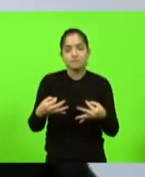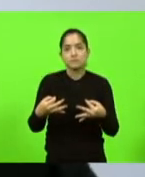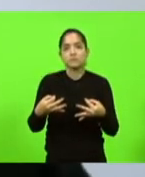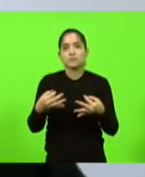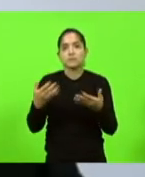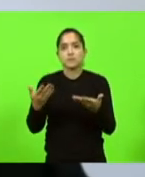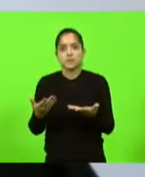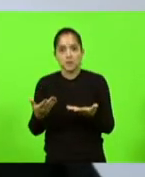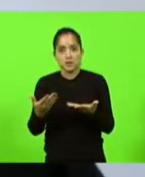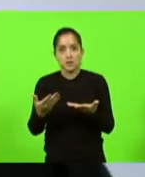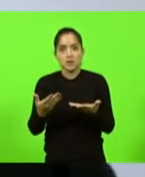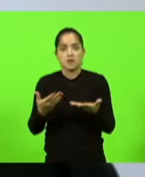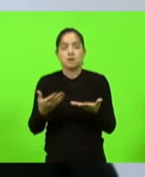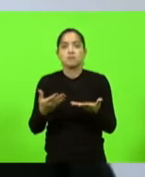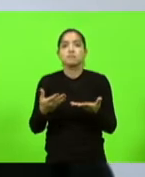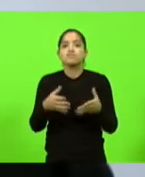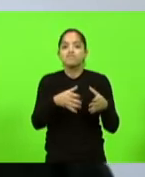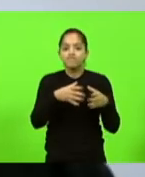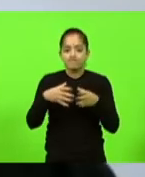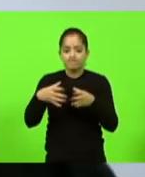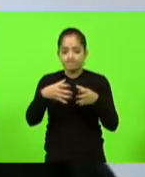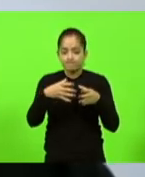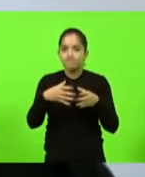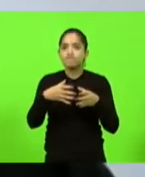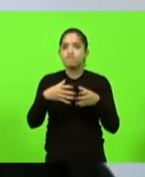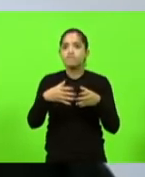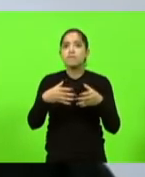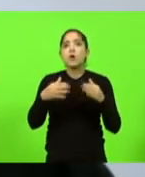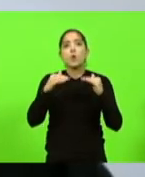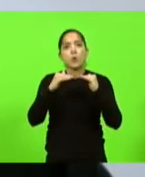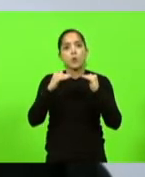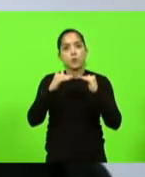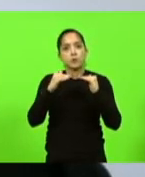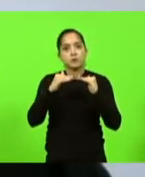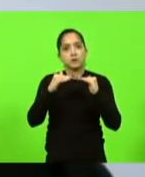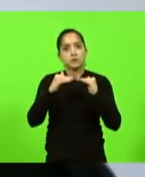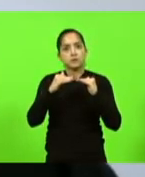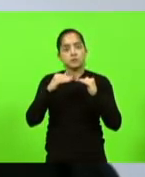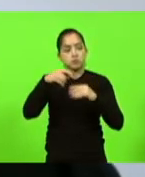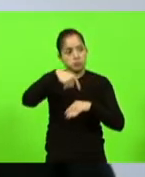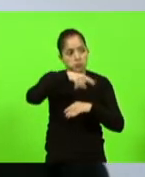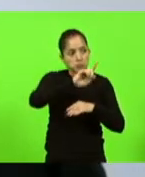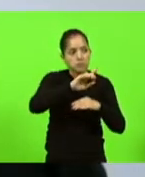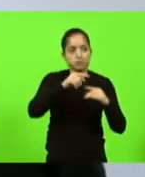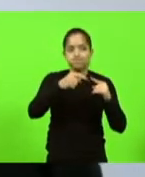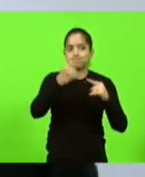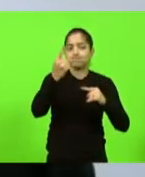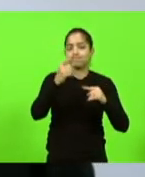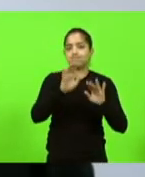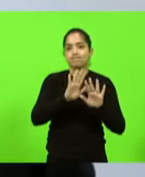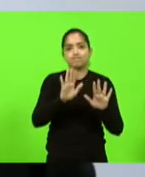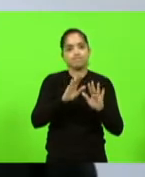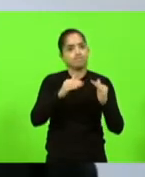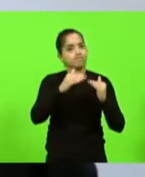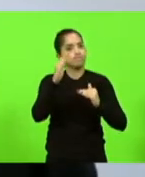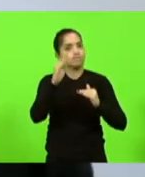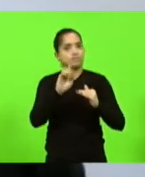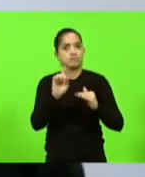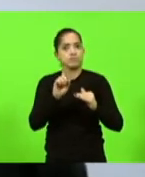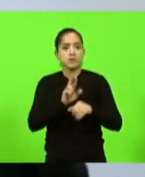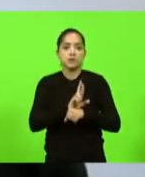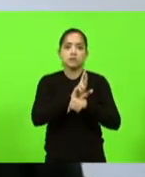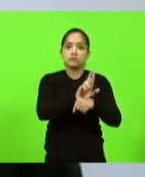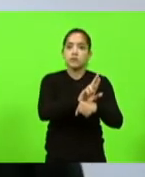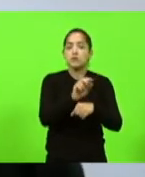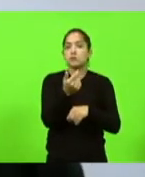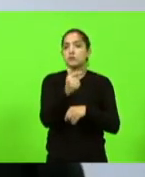As unidades patronais concordaram. Aonde eu estou indo, ninguém está concordando. Então, quer dizer que as unidades não estão representando a